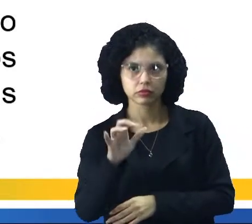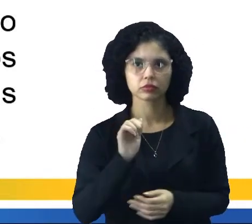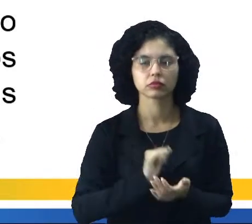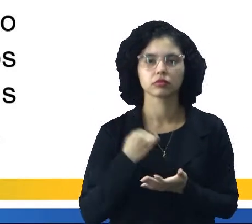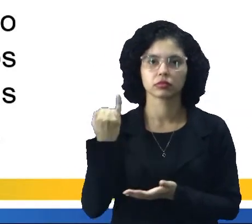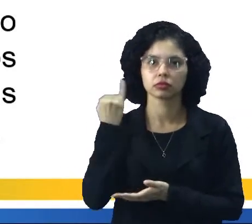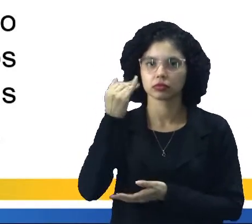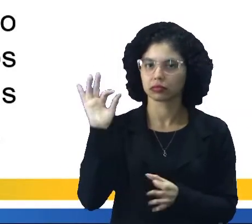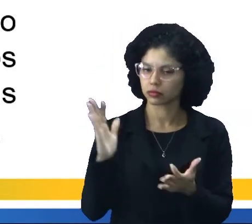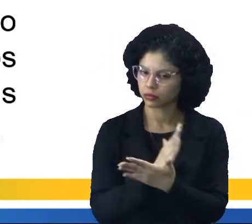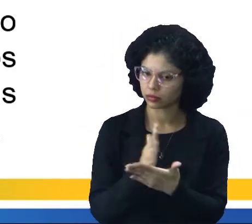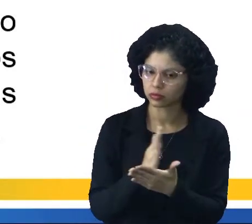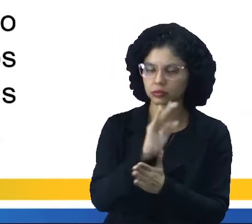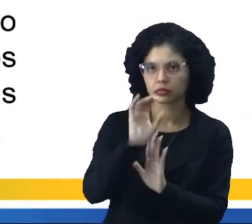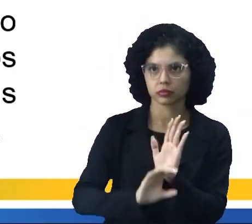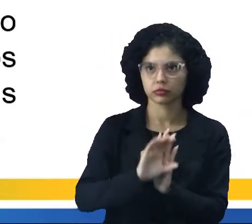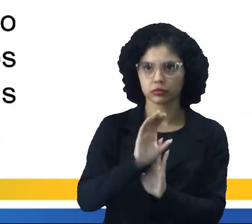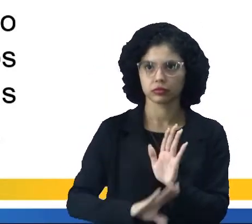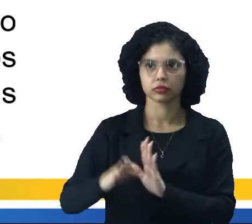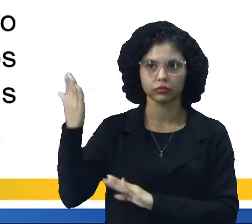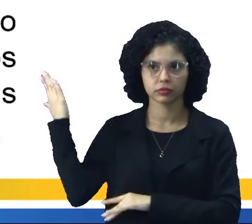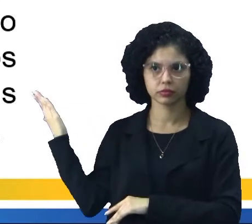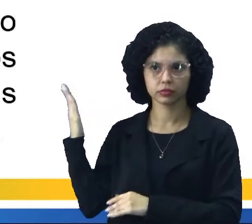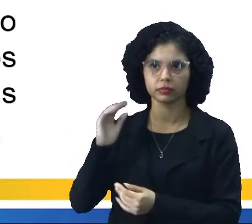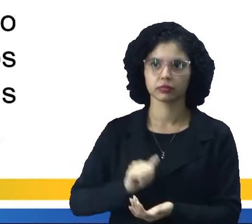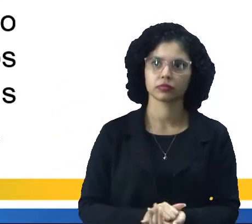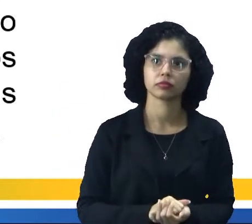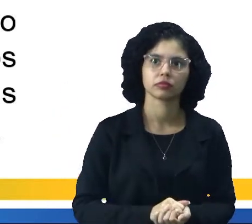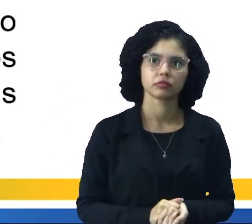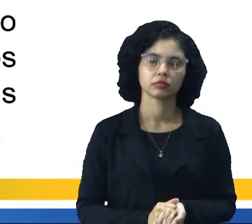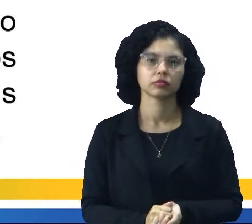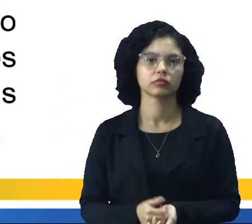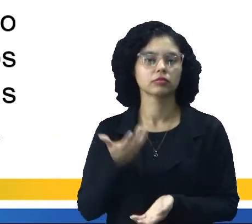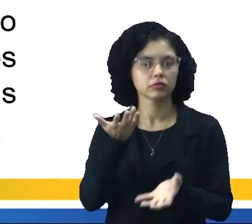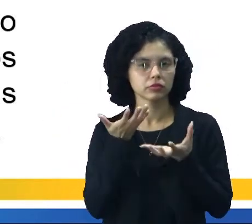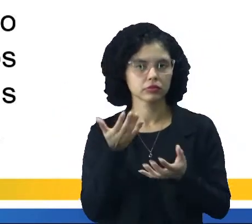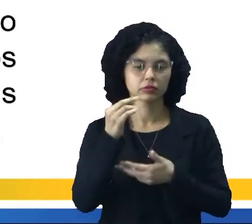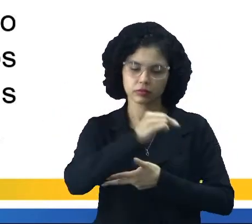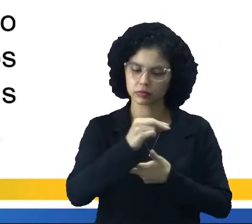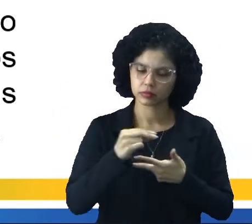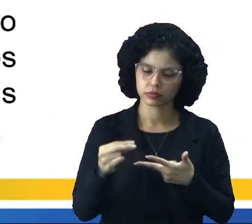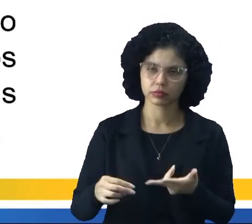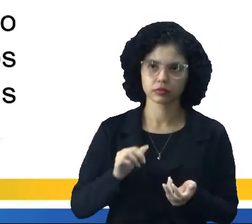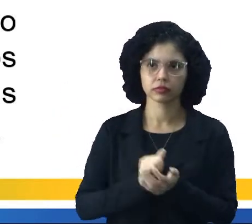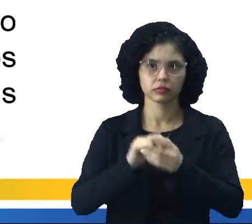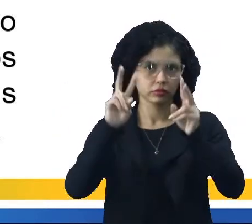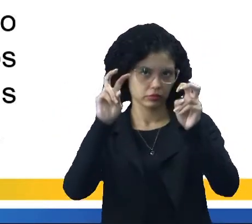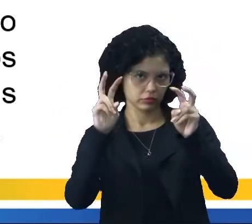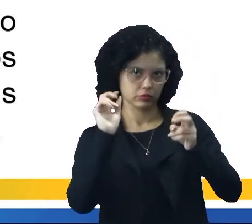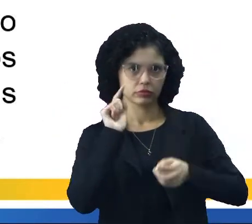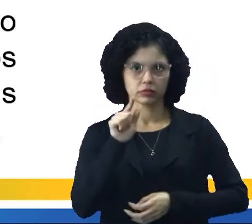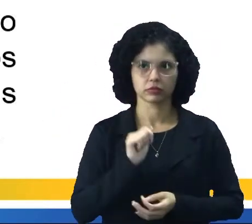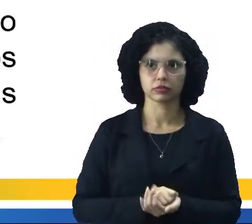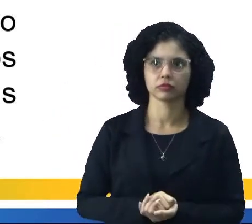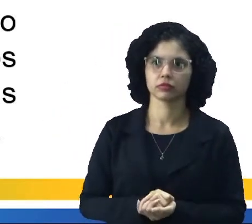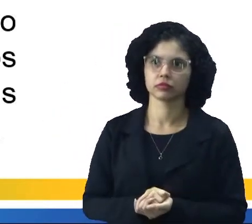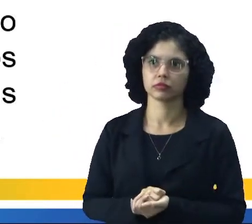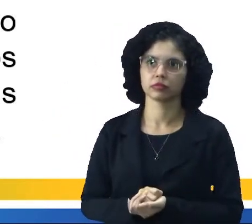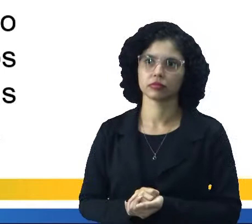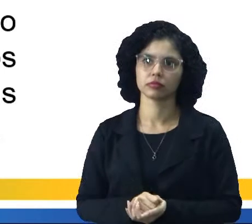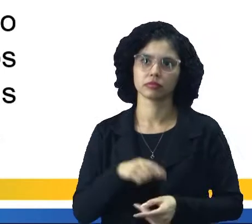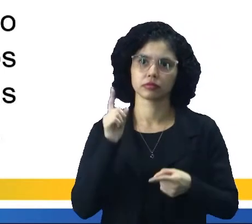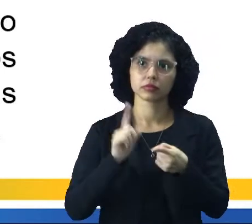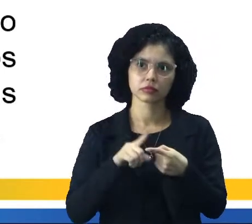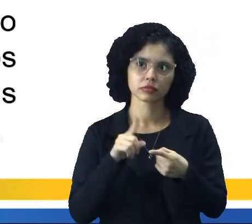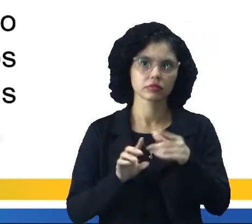é importante saber algumas definições e essa aqui de saúde é muito relevante para caso você queira usar no Enem, a depender da temática seria interessante,